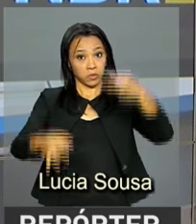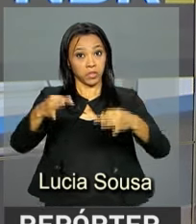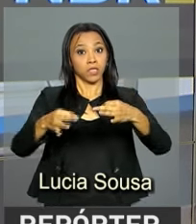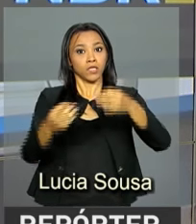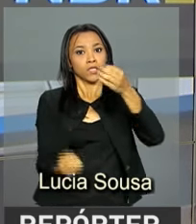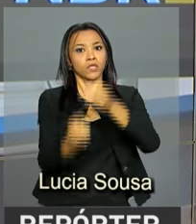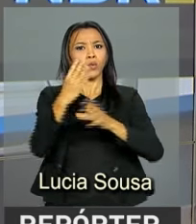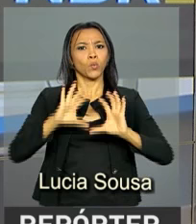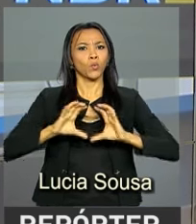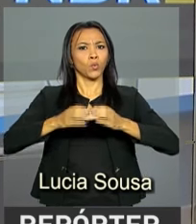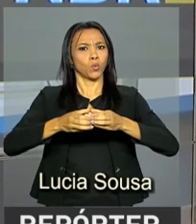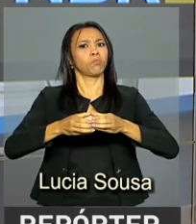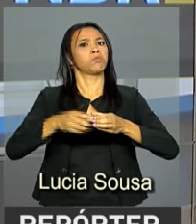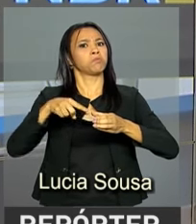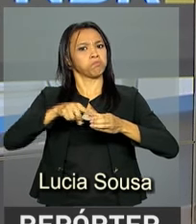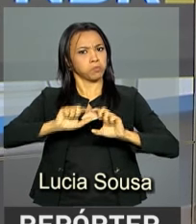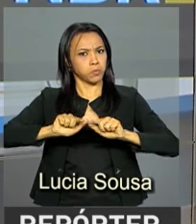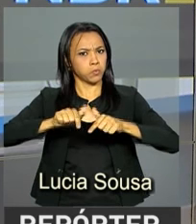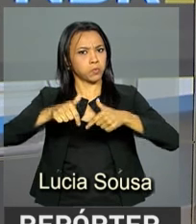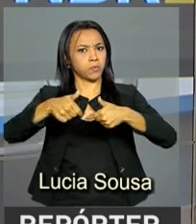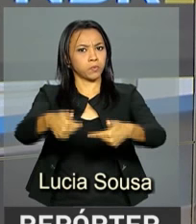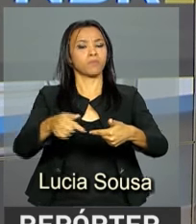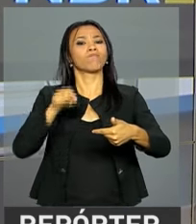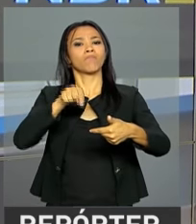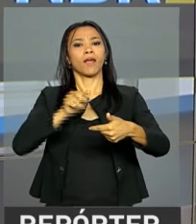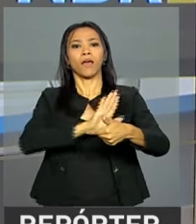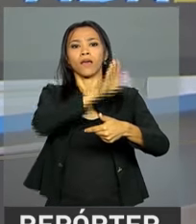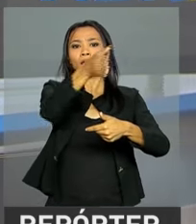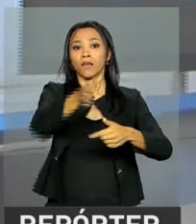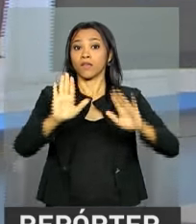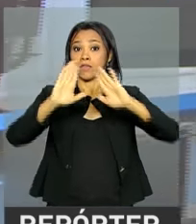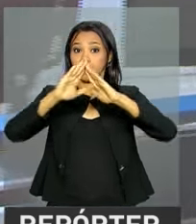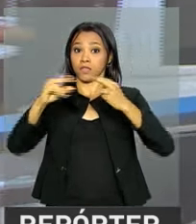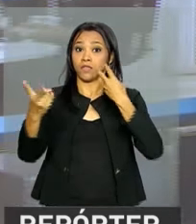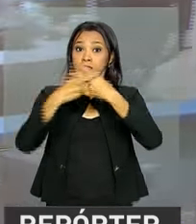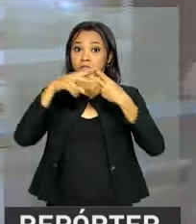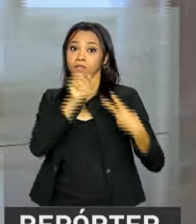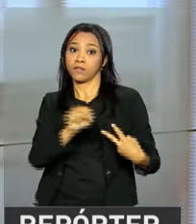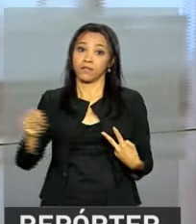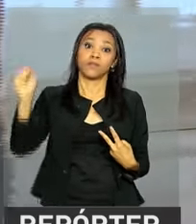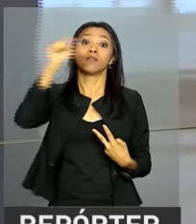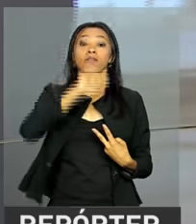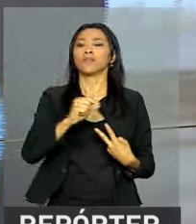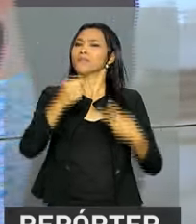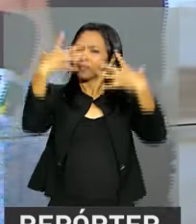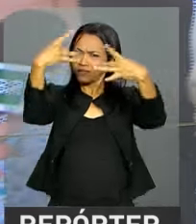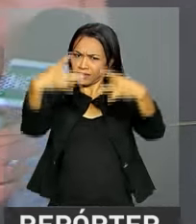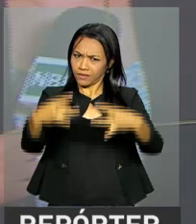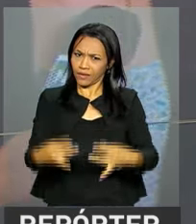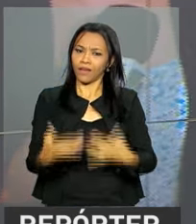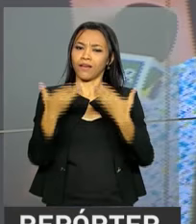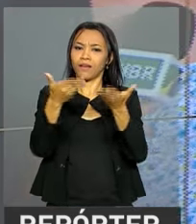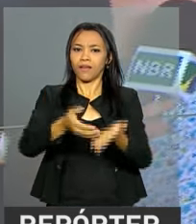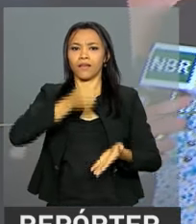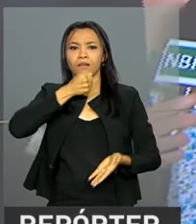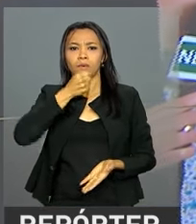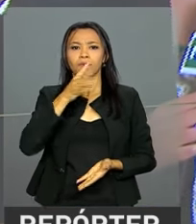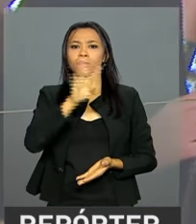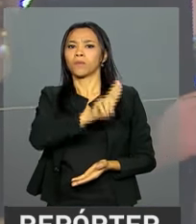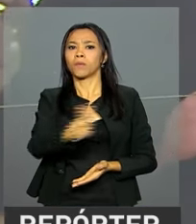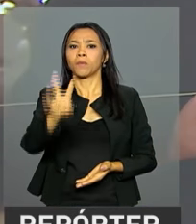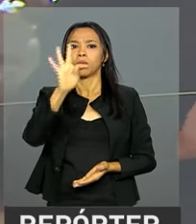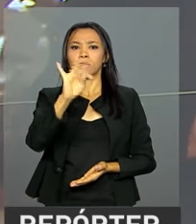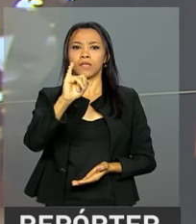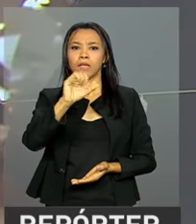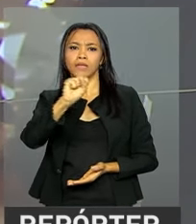de intervenção nos presídios a repórter imprensa dias traz os detalhes ao vivo pra gente lá no palácio planalto vai se explicar